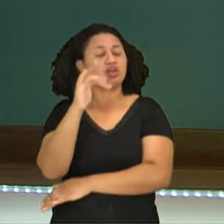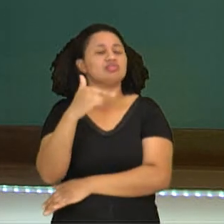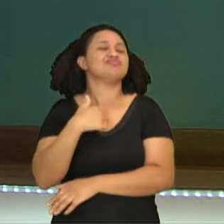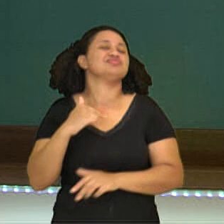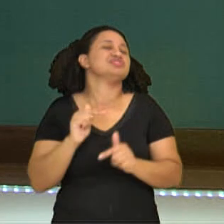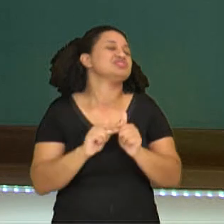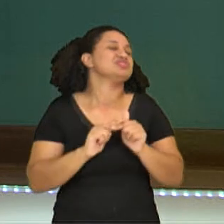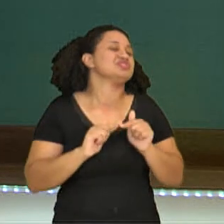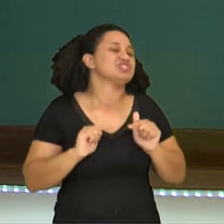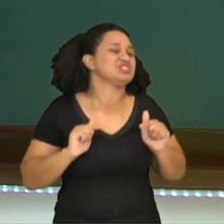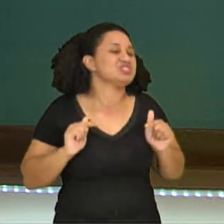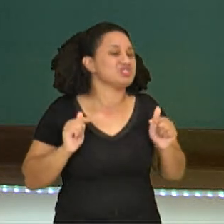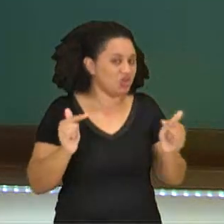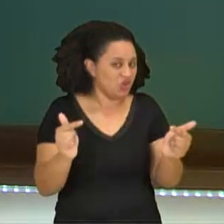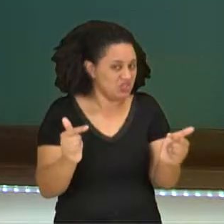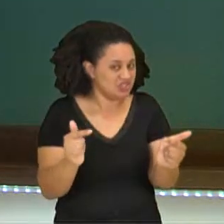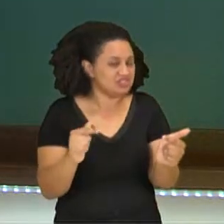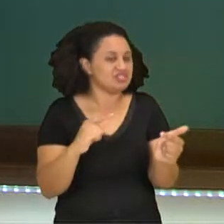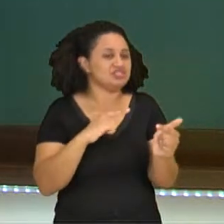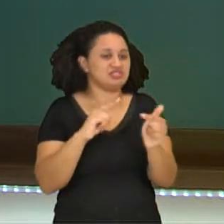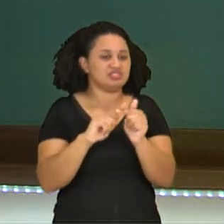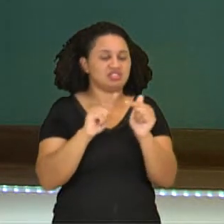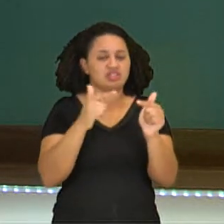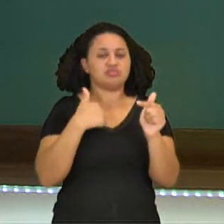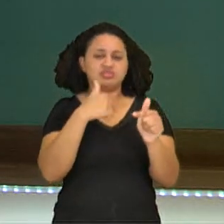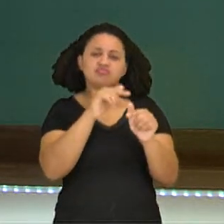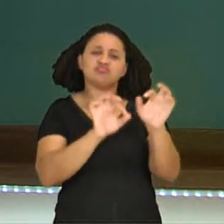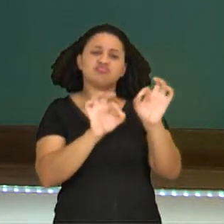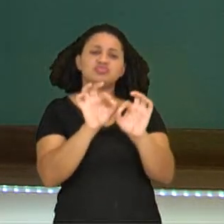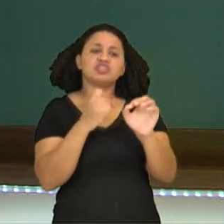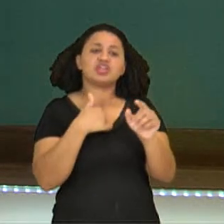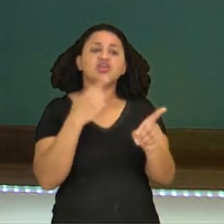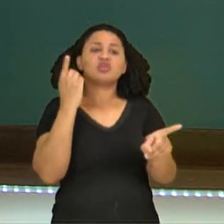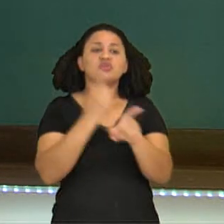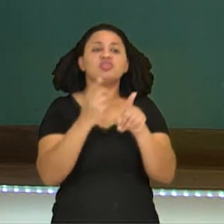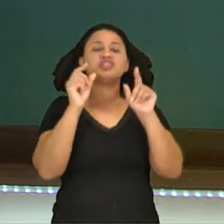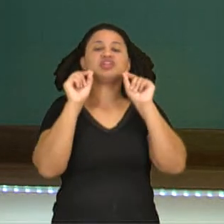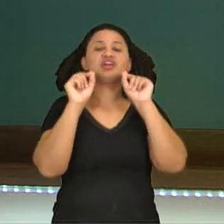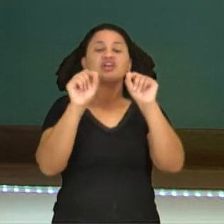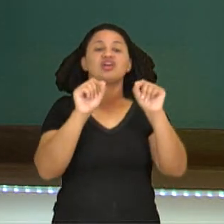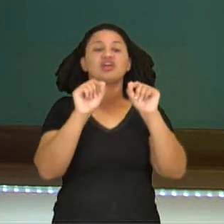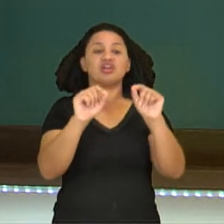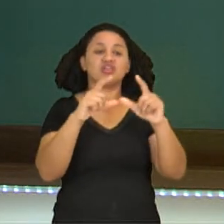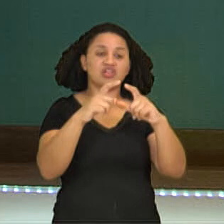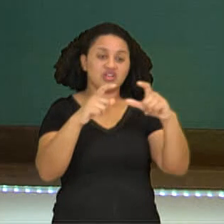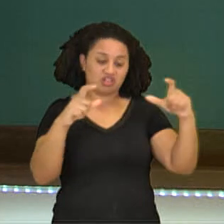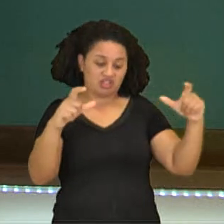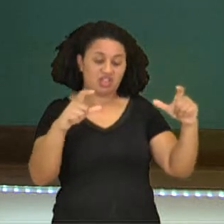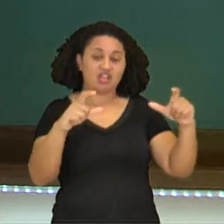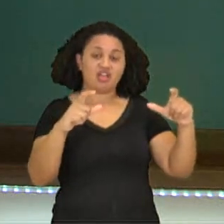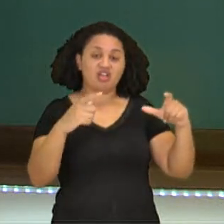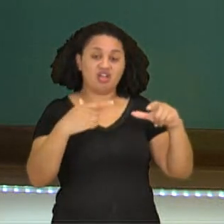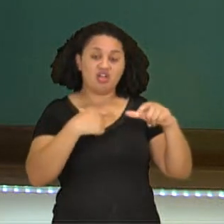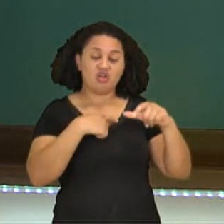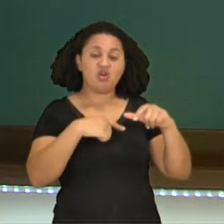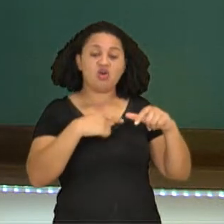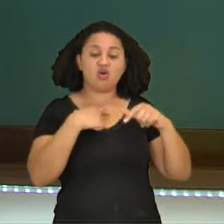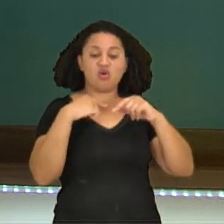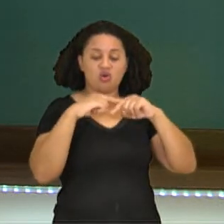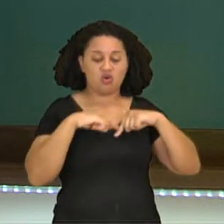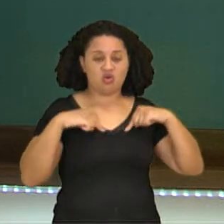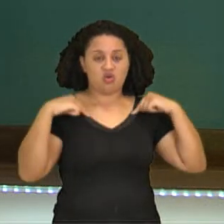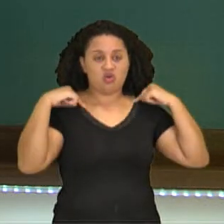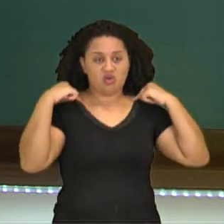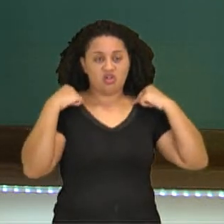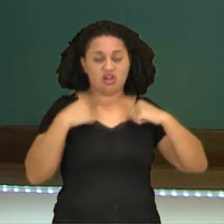sorte, porque você tem que contar com a sorte também. Estou lá produzindo essa aula, o que eu encontrei? Um colar de ouro da